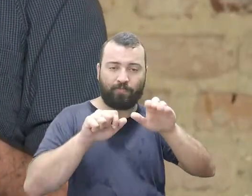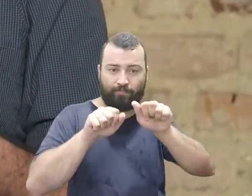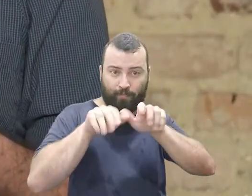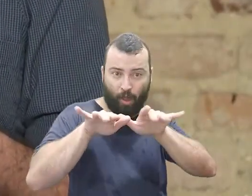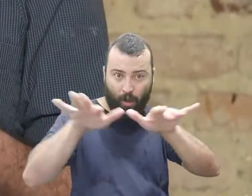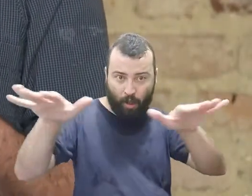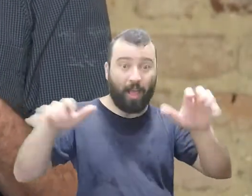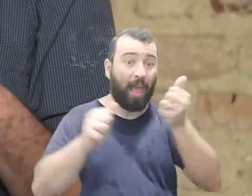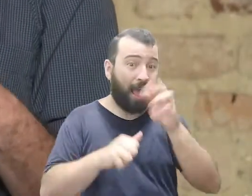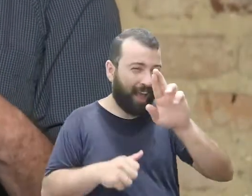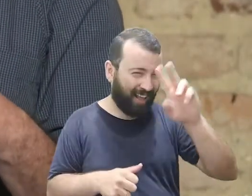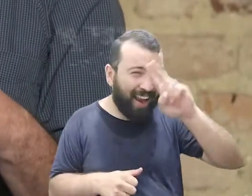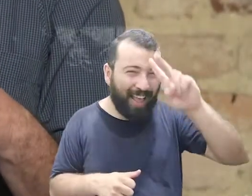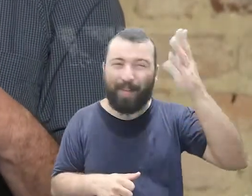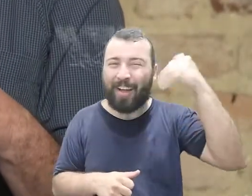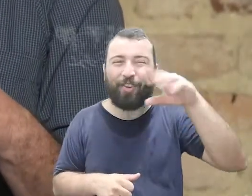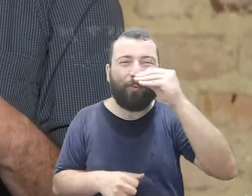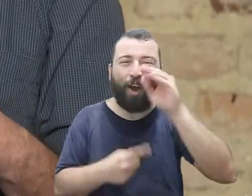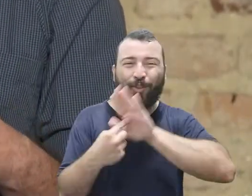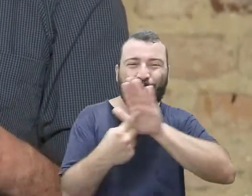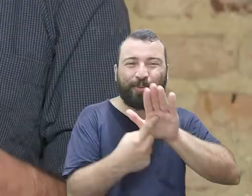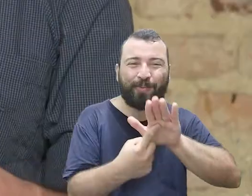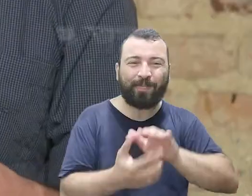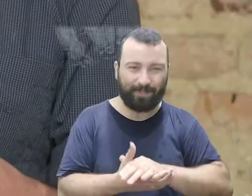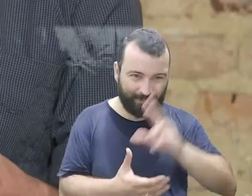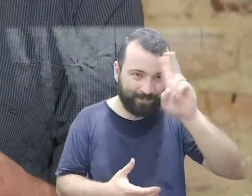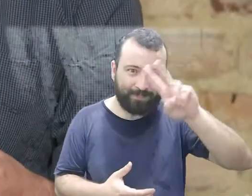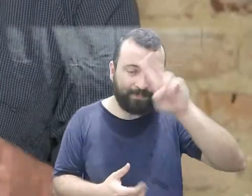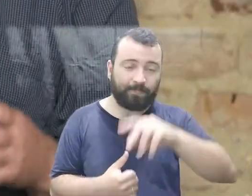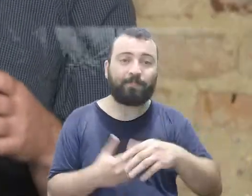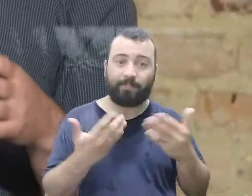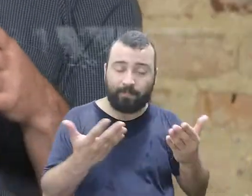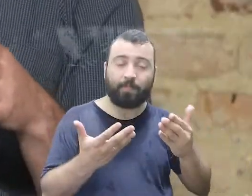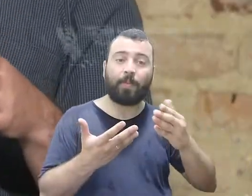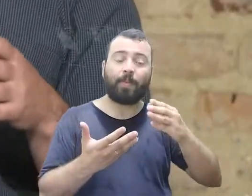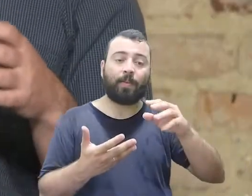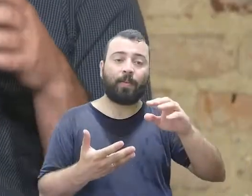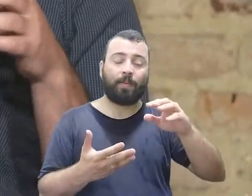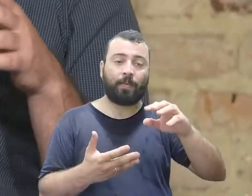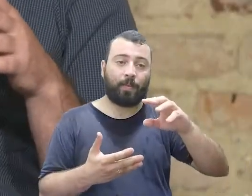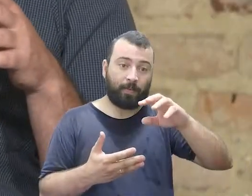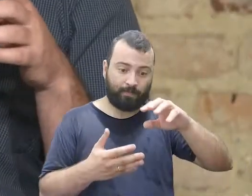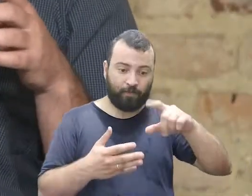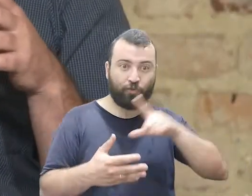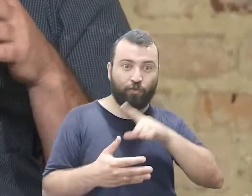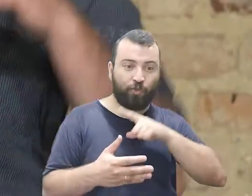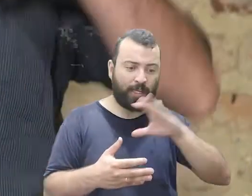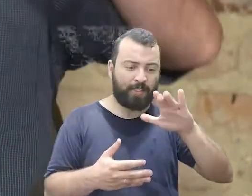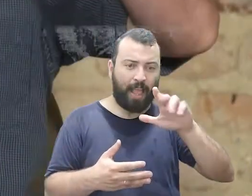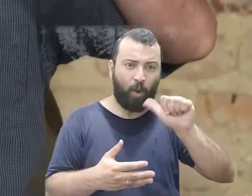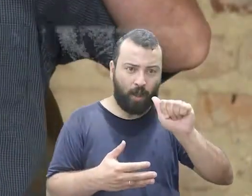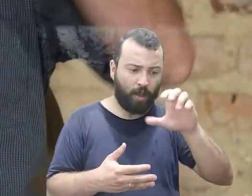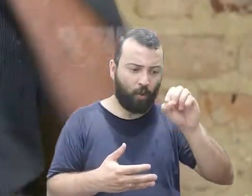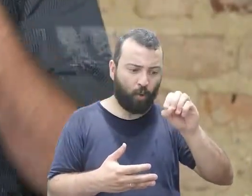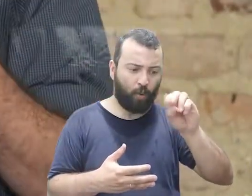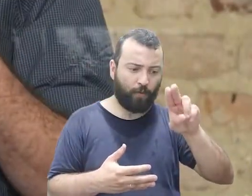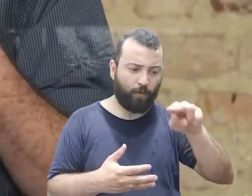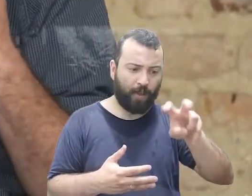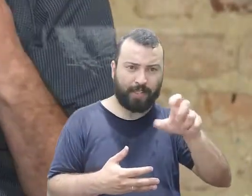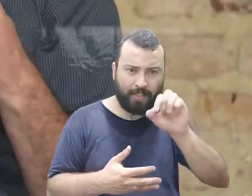atmosféricos. Lembra aquela figurinha que a gente tinha visto das grandes células de convecção?